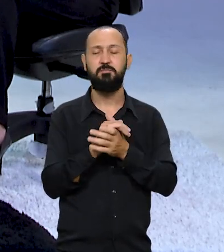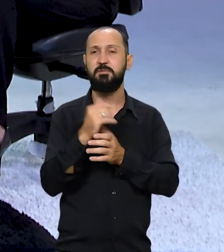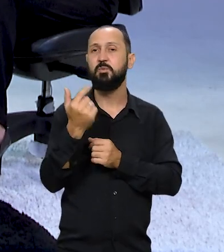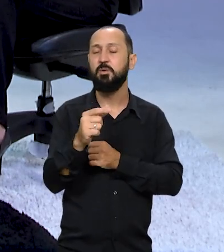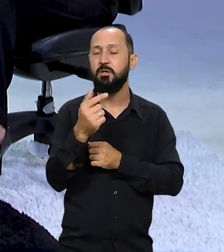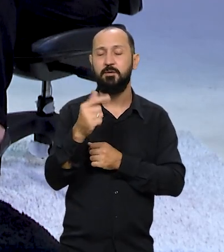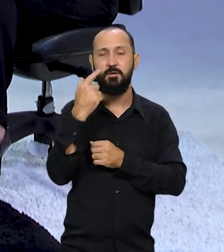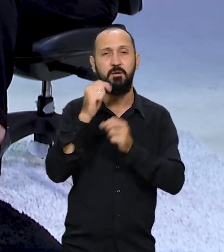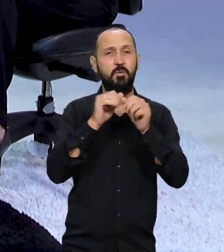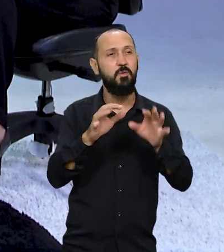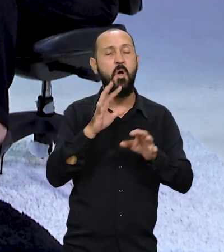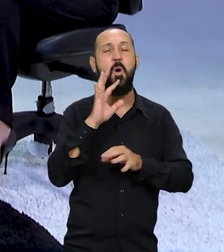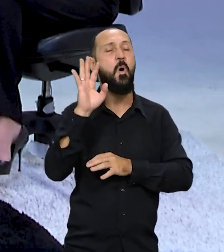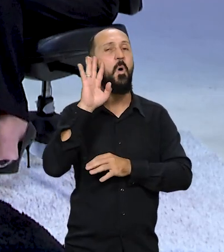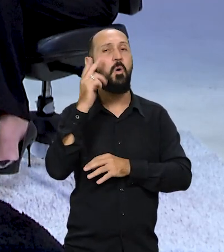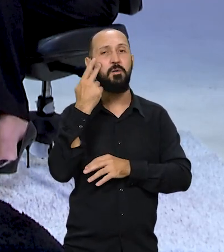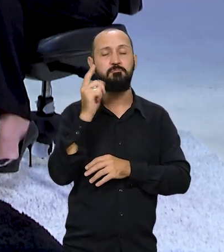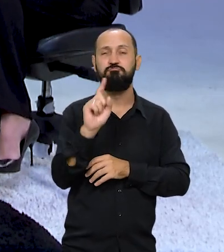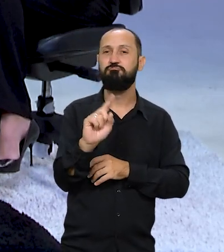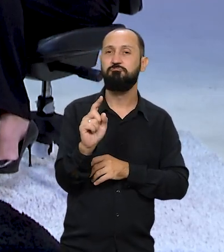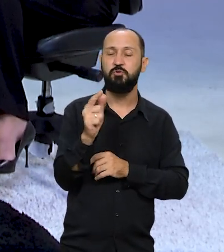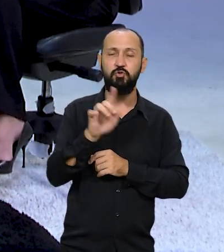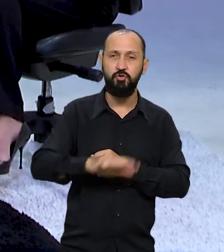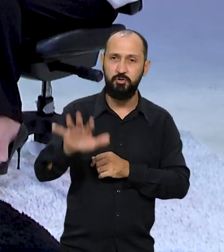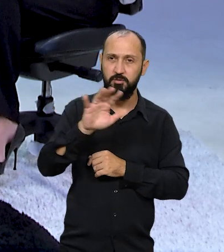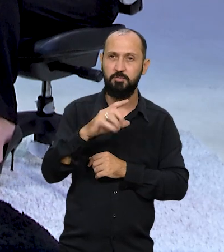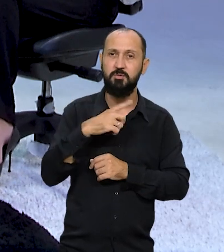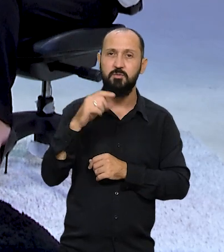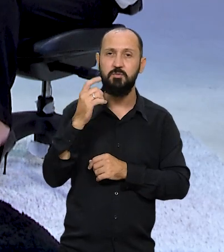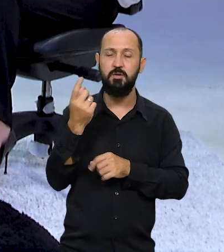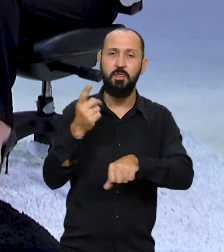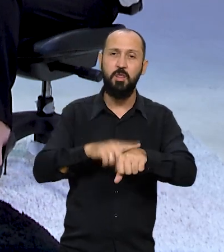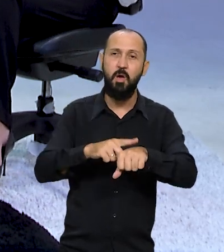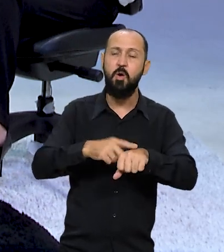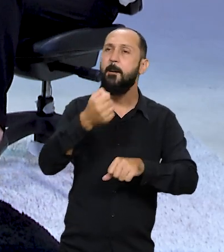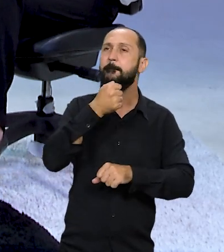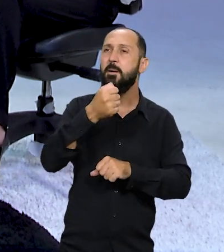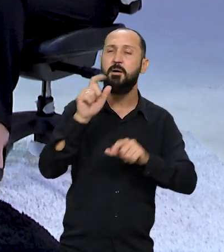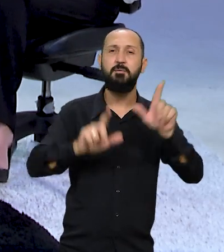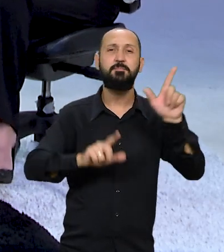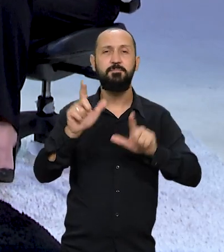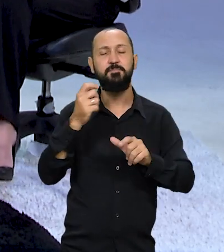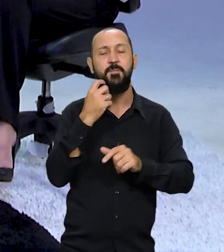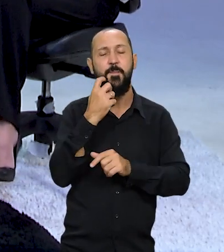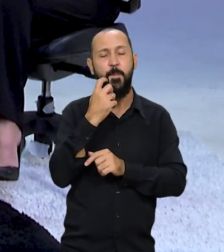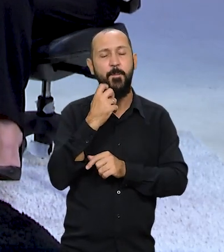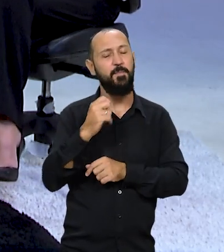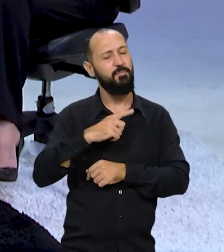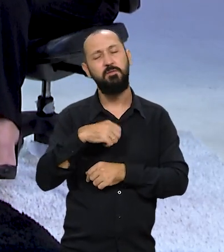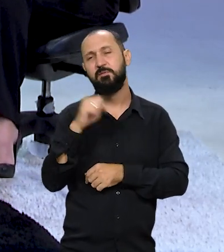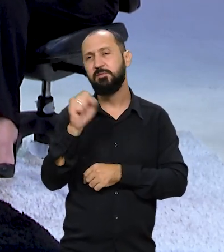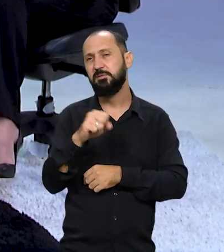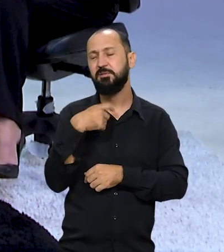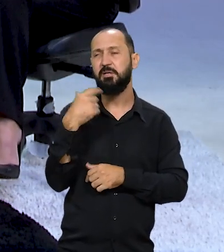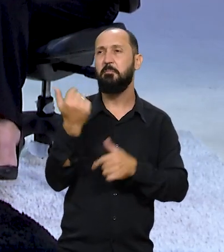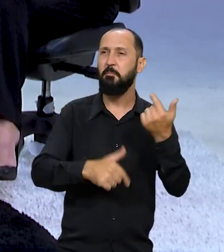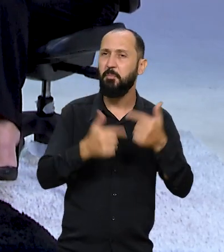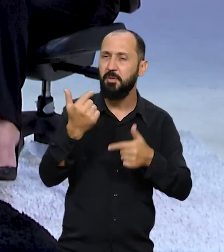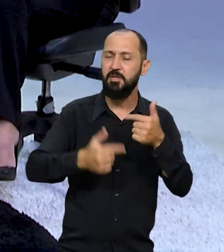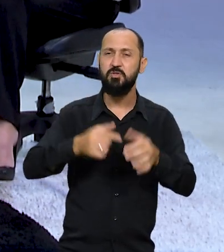Catarina e chega no Supremo Tribunal Federal. Os ministros, então, se debruçam nesse processo e decidem que o que